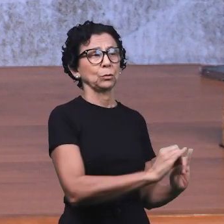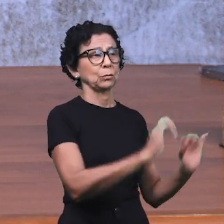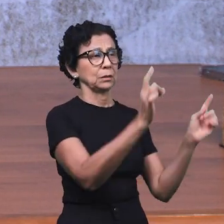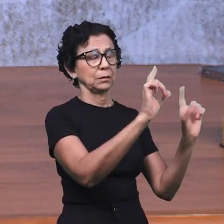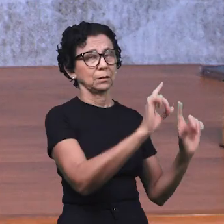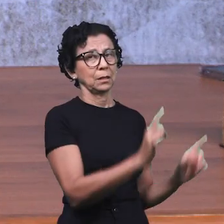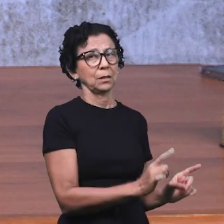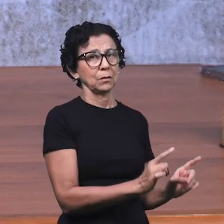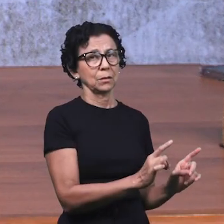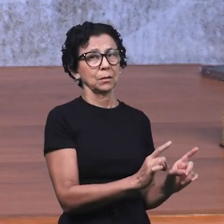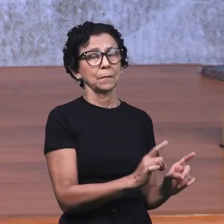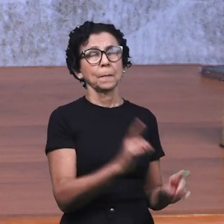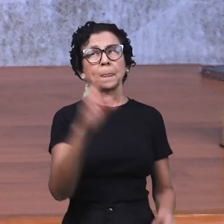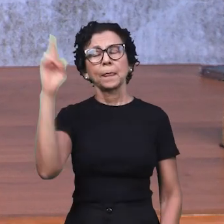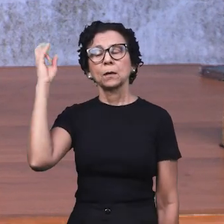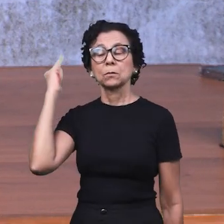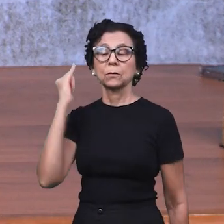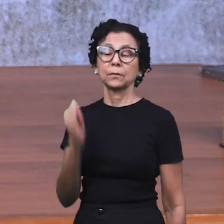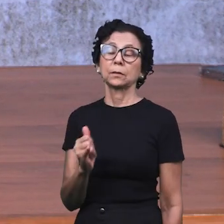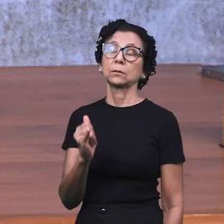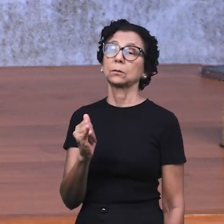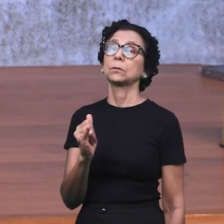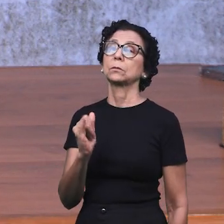Senhor disse aos filhos de Israel: